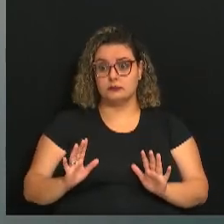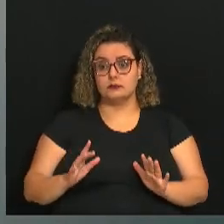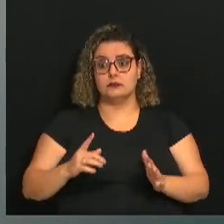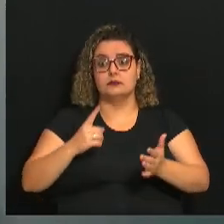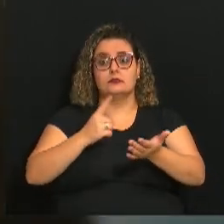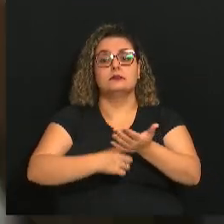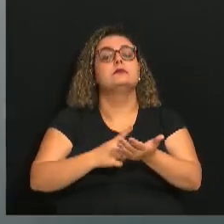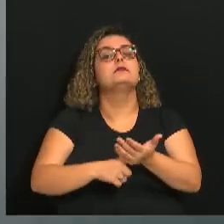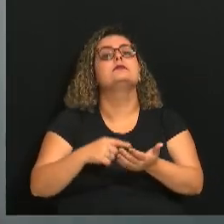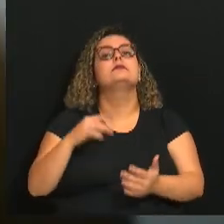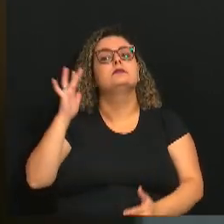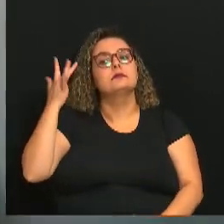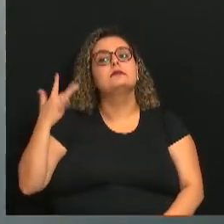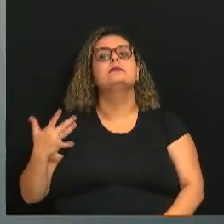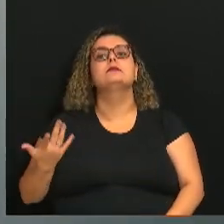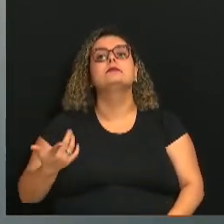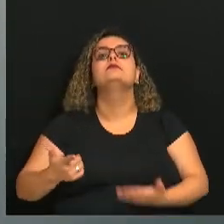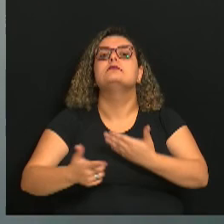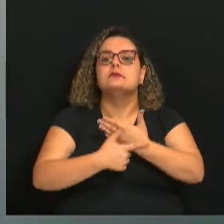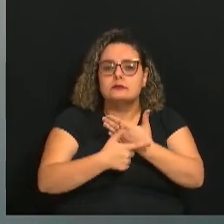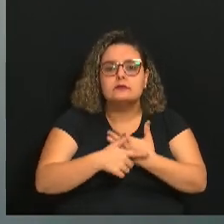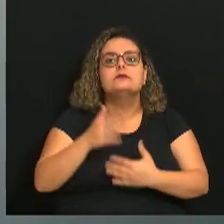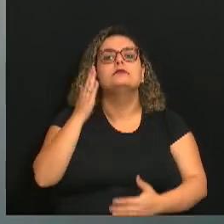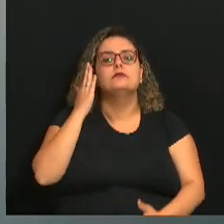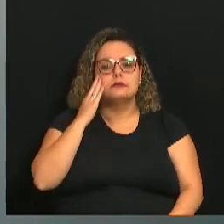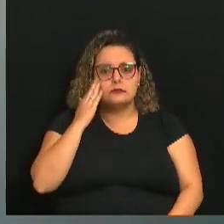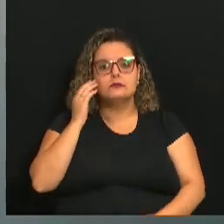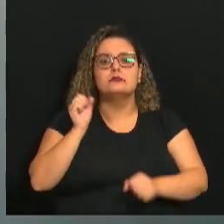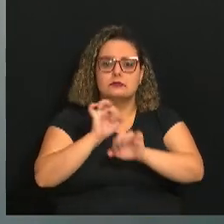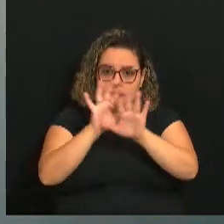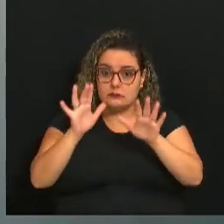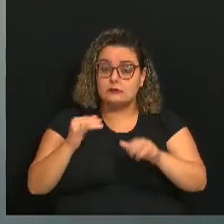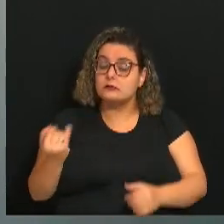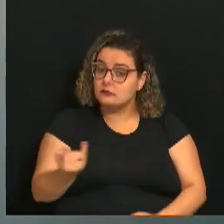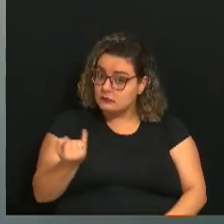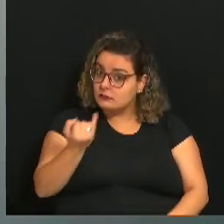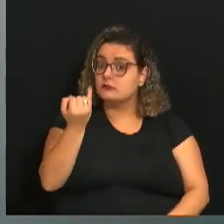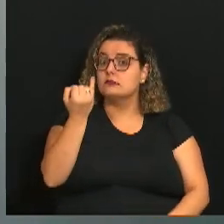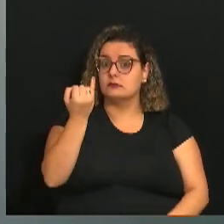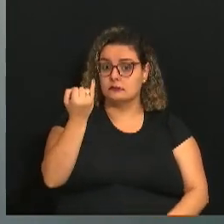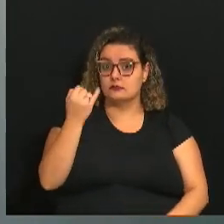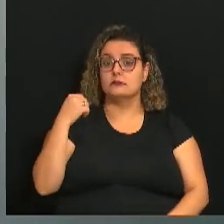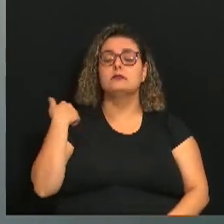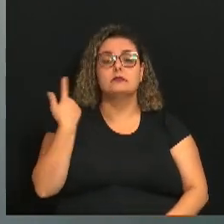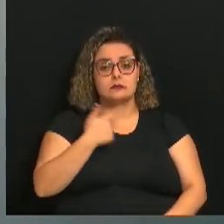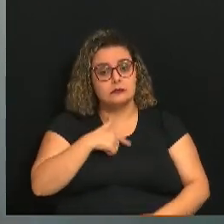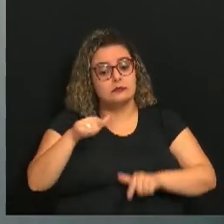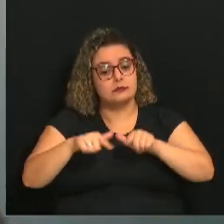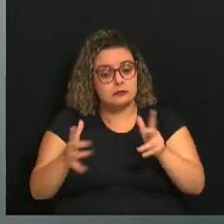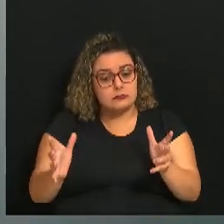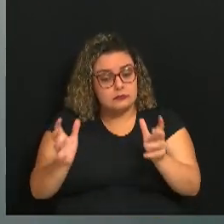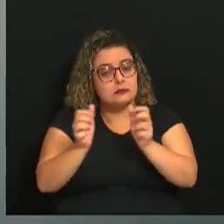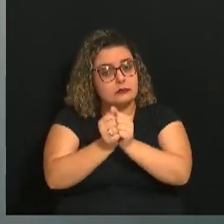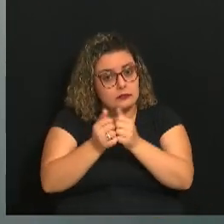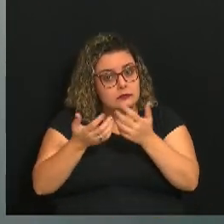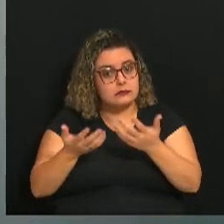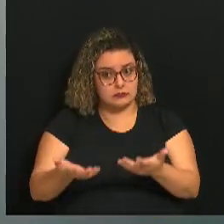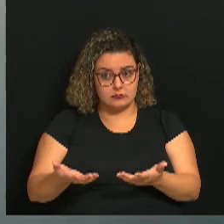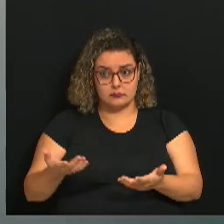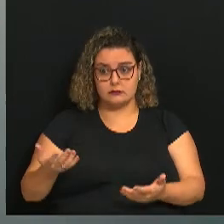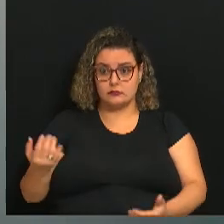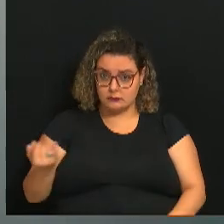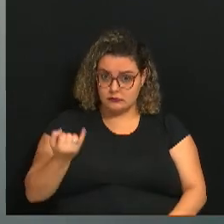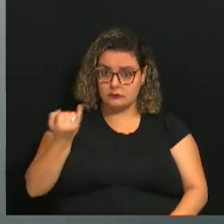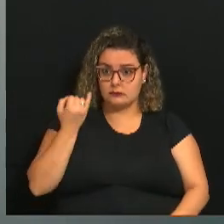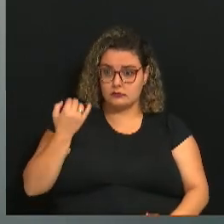também colocou, olha, eu tenho papel, isso é importante. E é importante que a gente possa fazer isso, é lógico, sempre vai ser uma